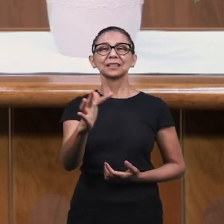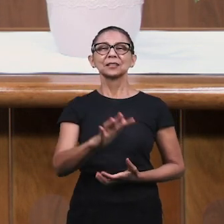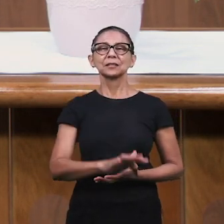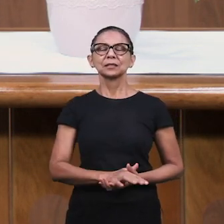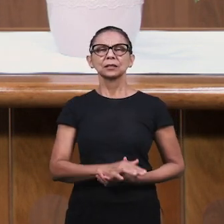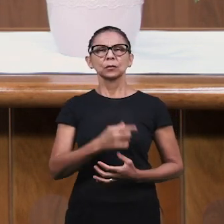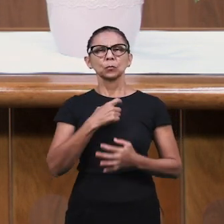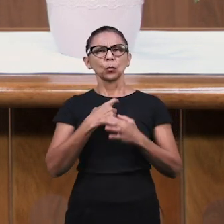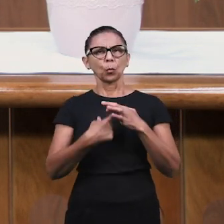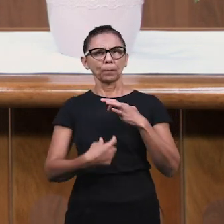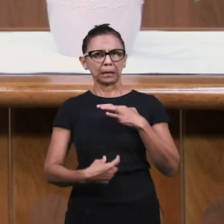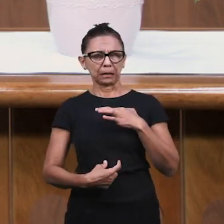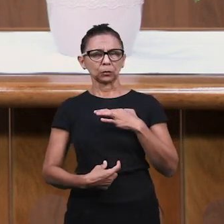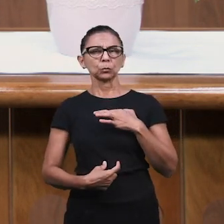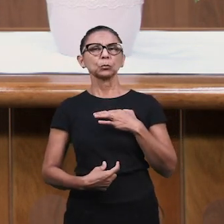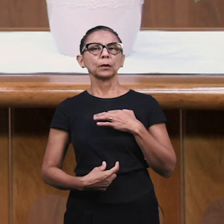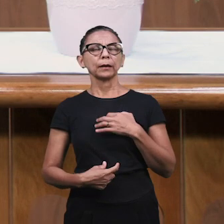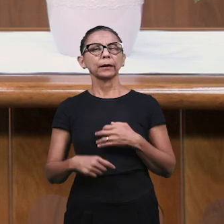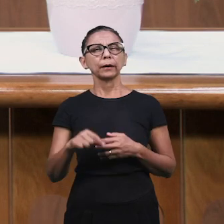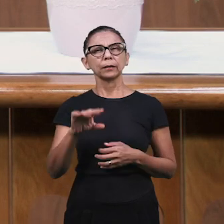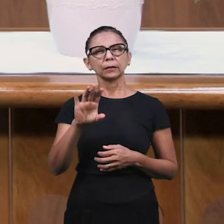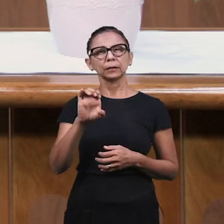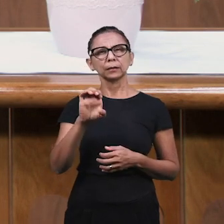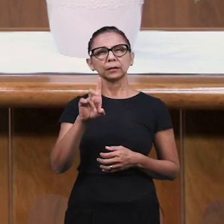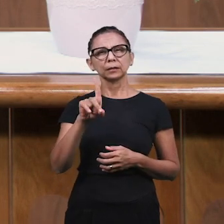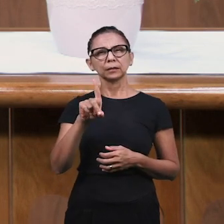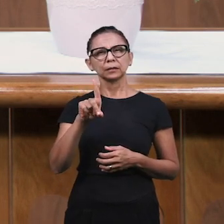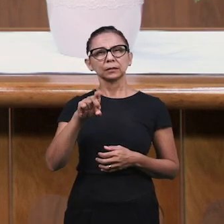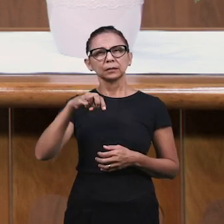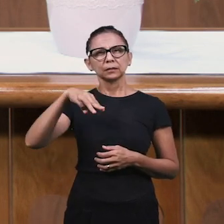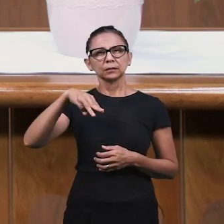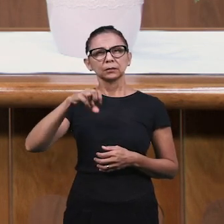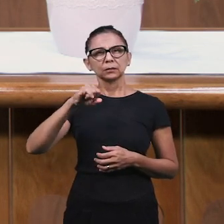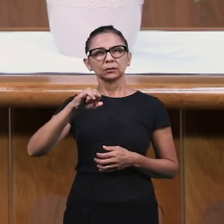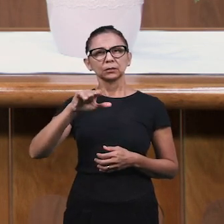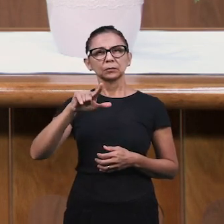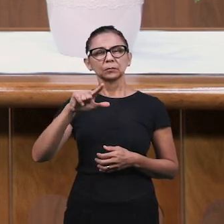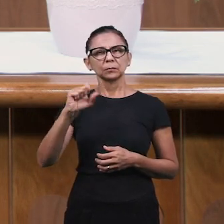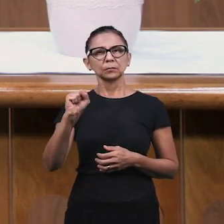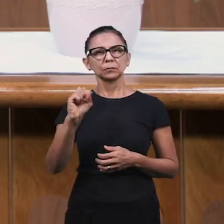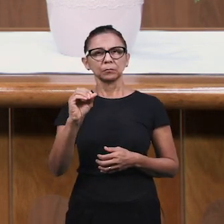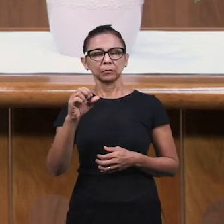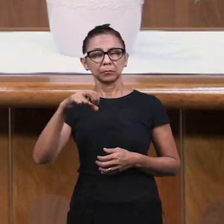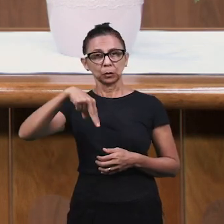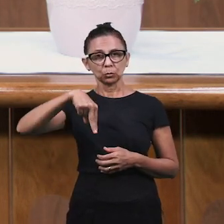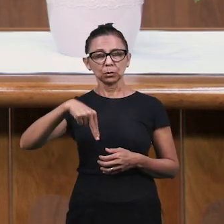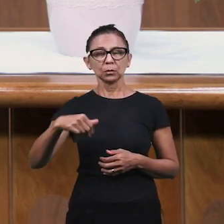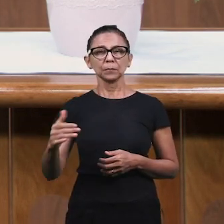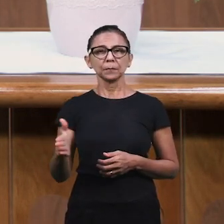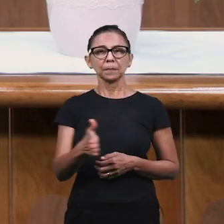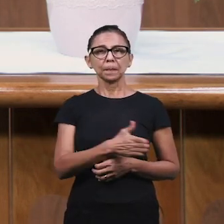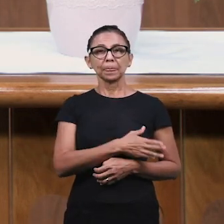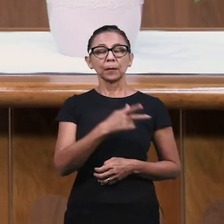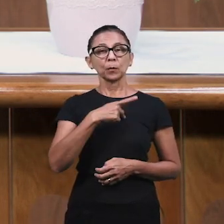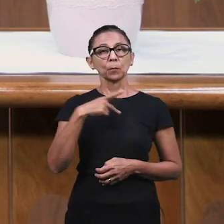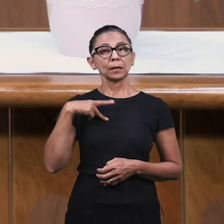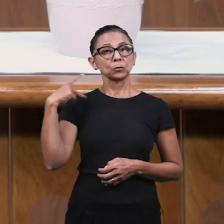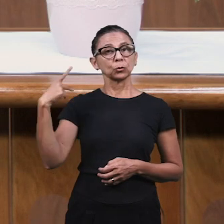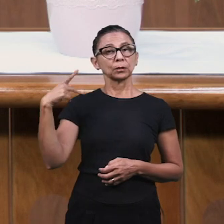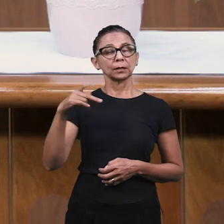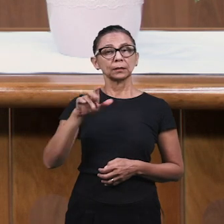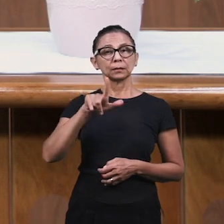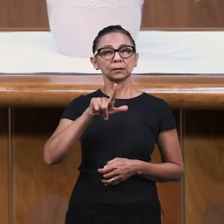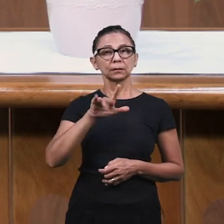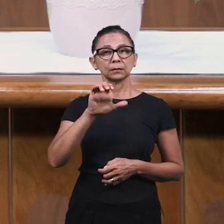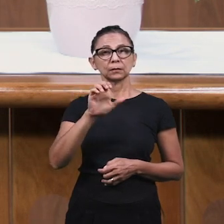a participação de um obreiro, que é o nosso irmão Edmilson Pereira Salles, e do pastor dele,